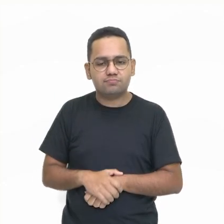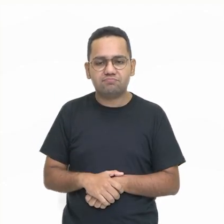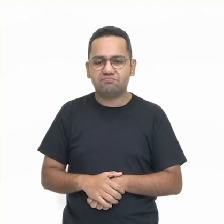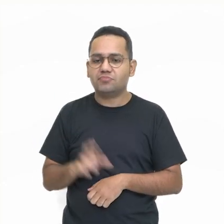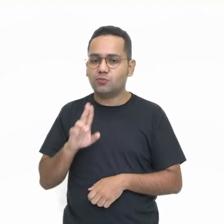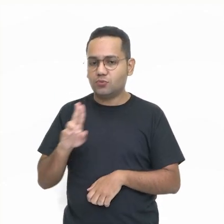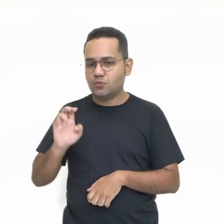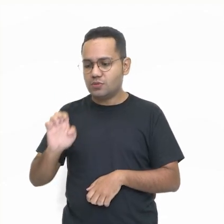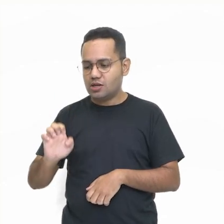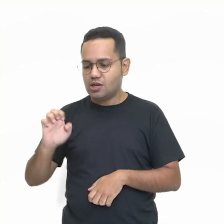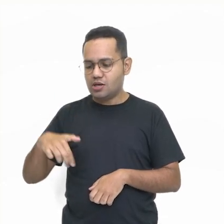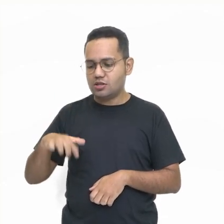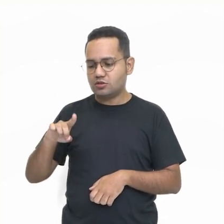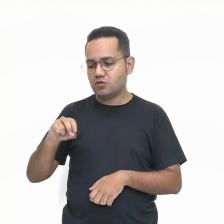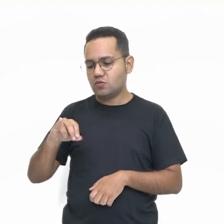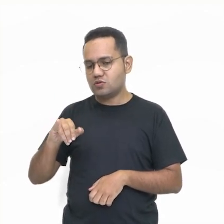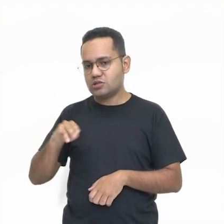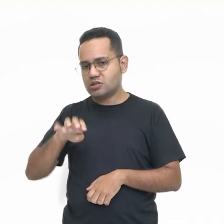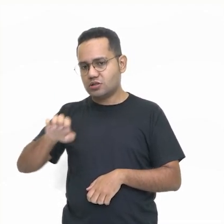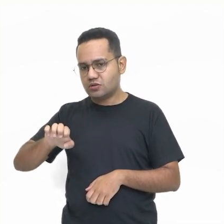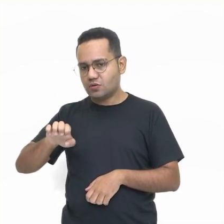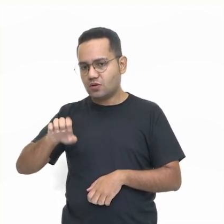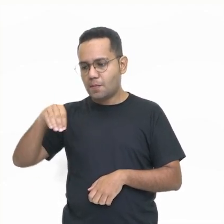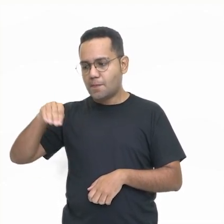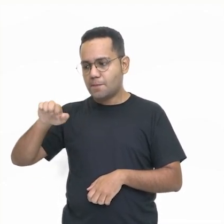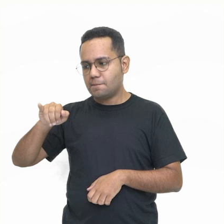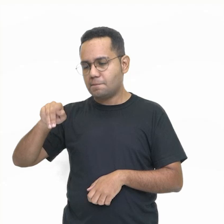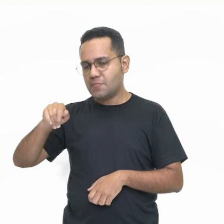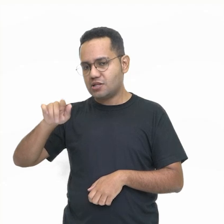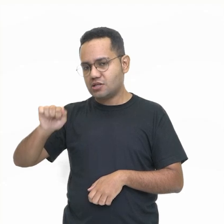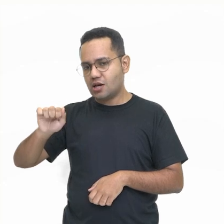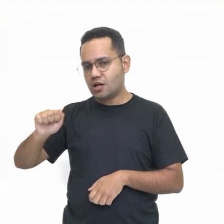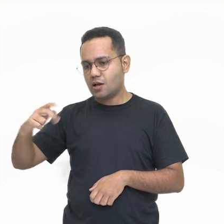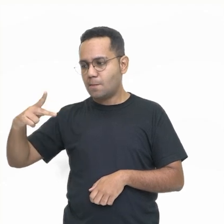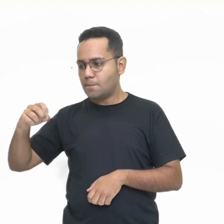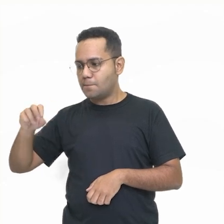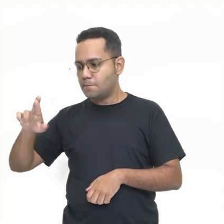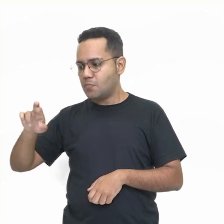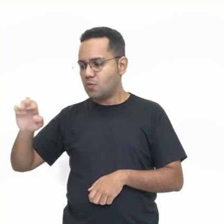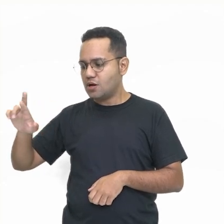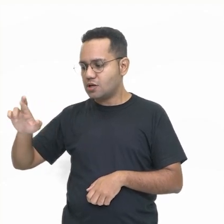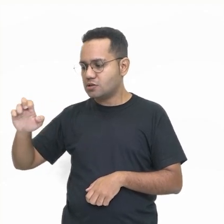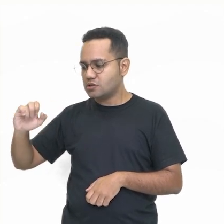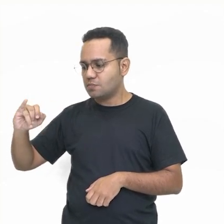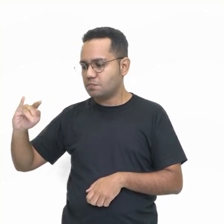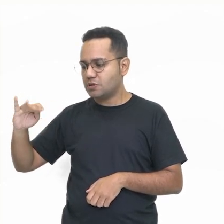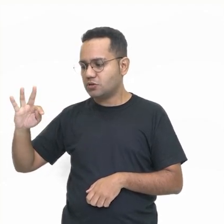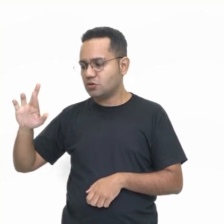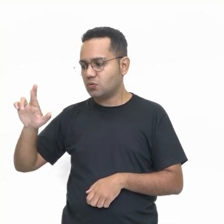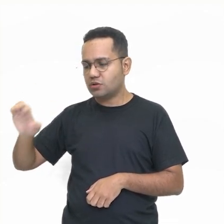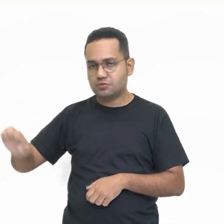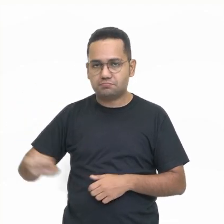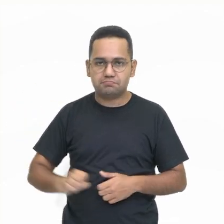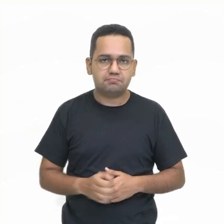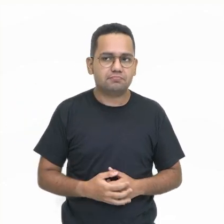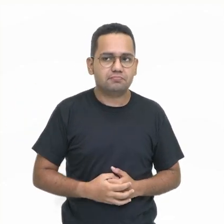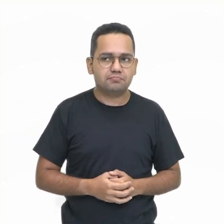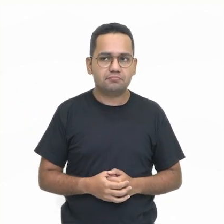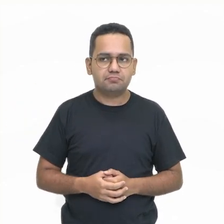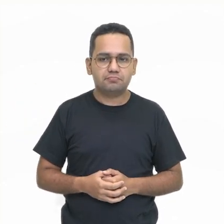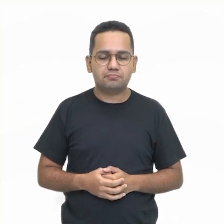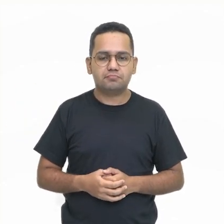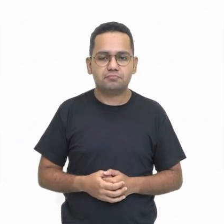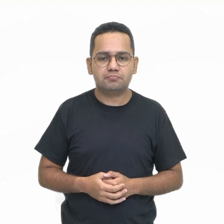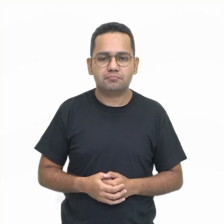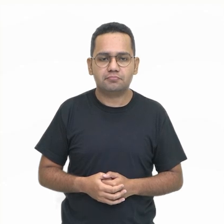em endocitose mediada por receptores, certo? É importante a gente lembrar